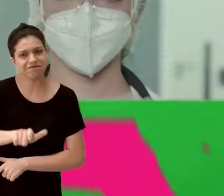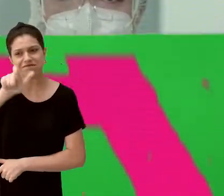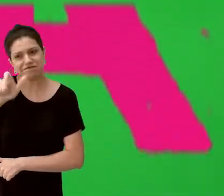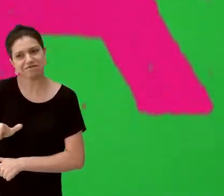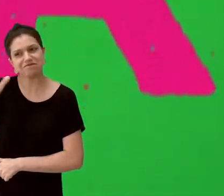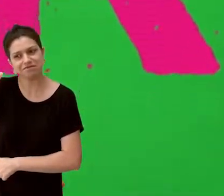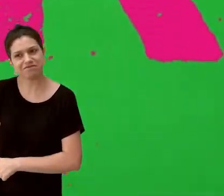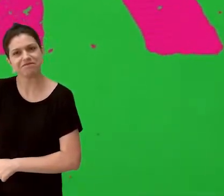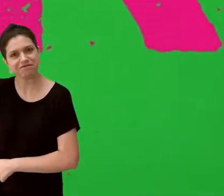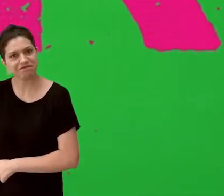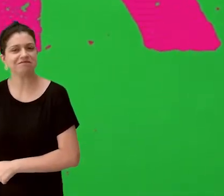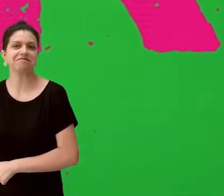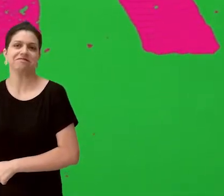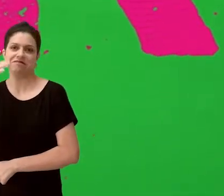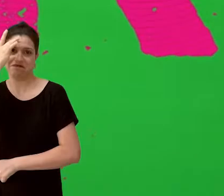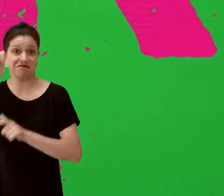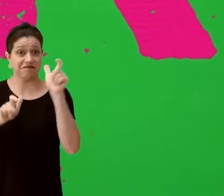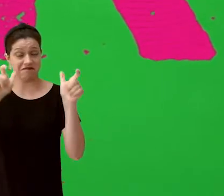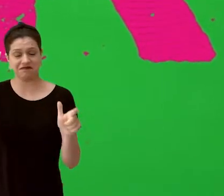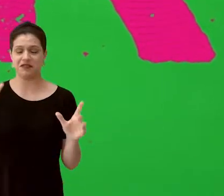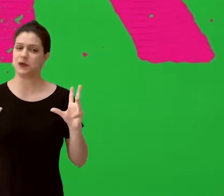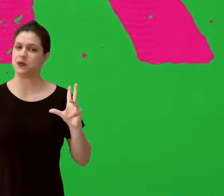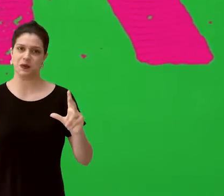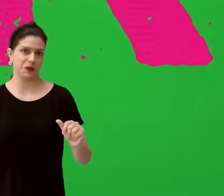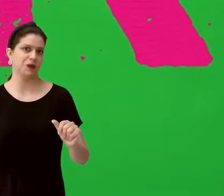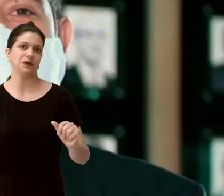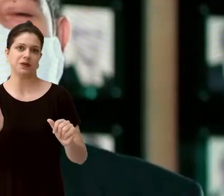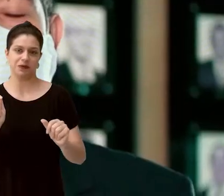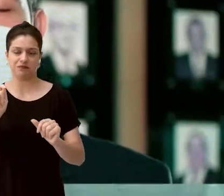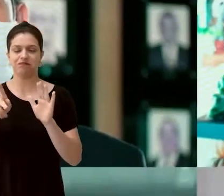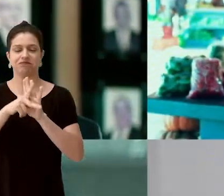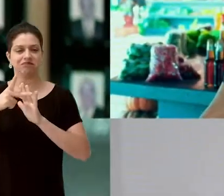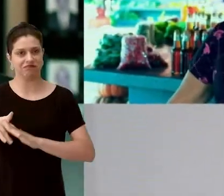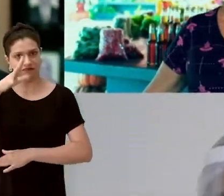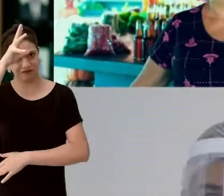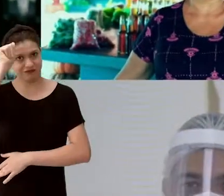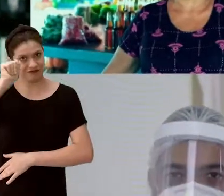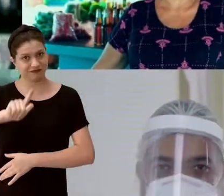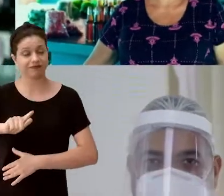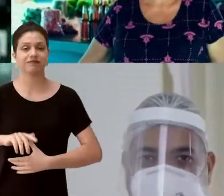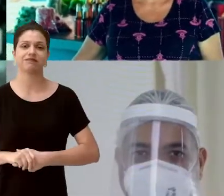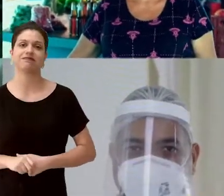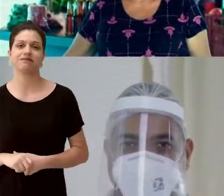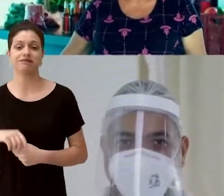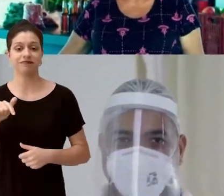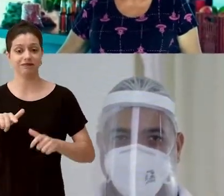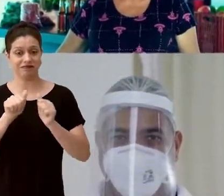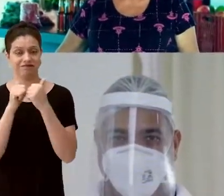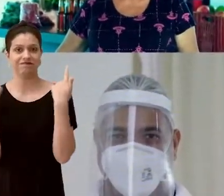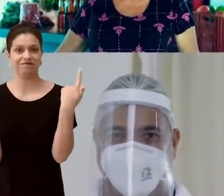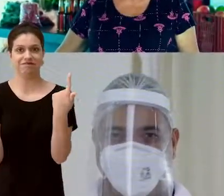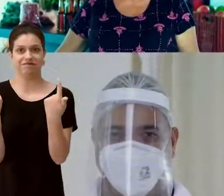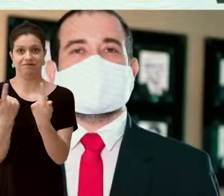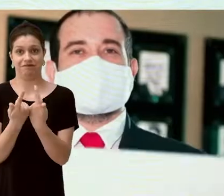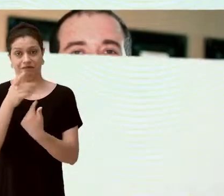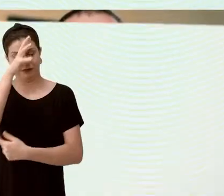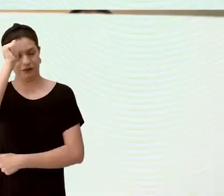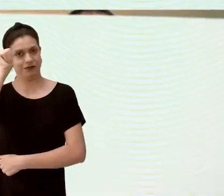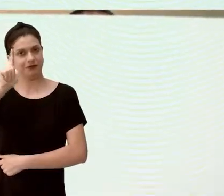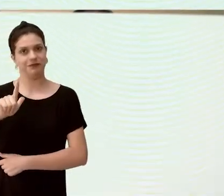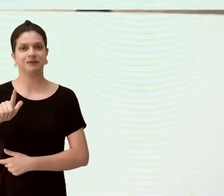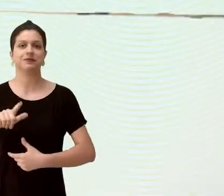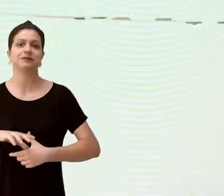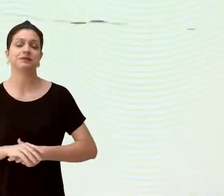vida da Carol, da Simone, da Lázara, da irmã Maria, do Edmilson e de todos os sul-mato-grossenses.